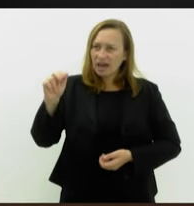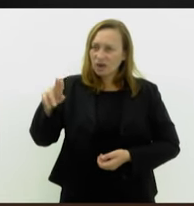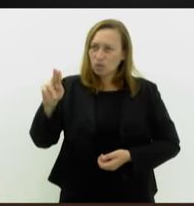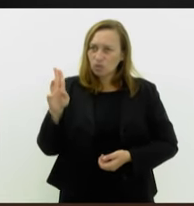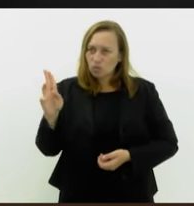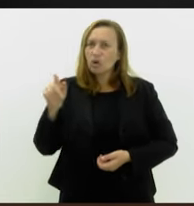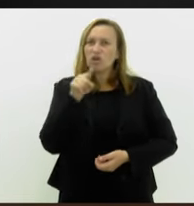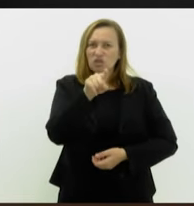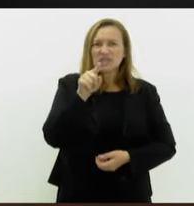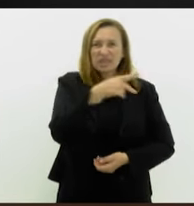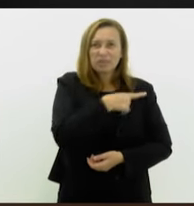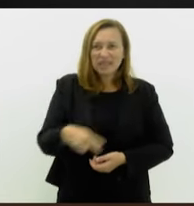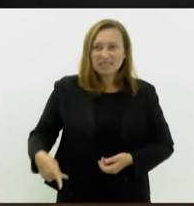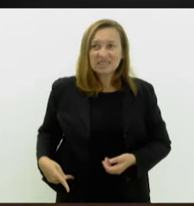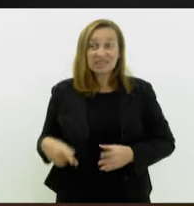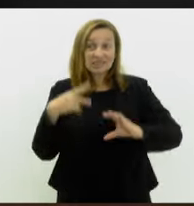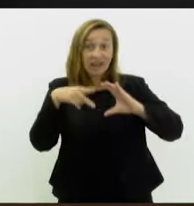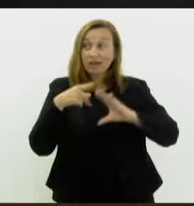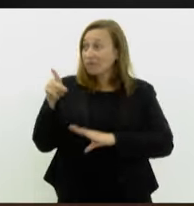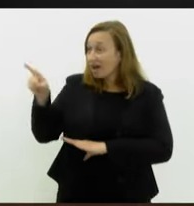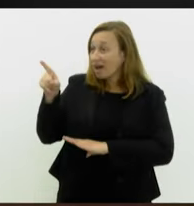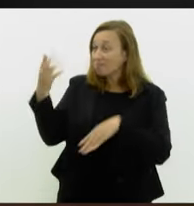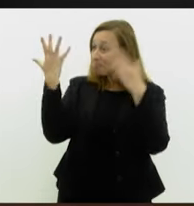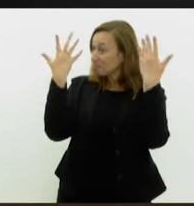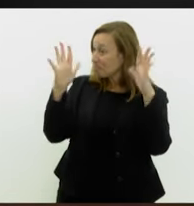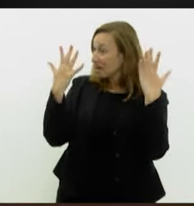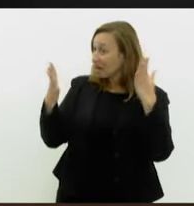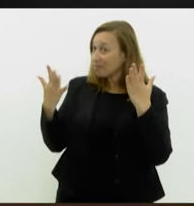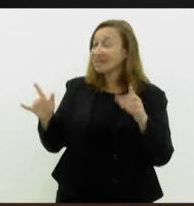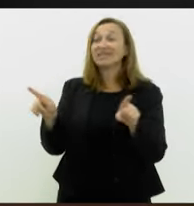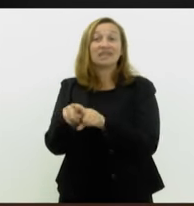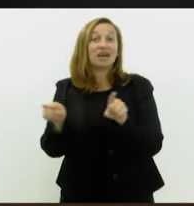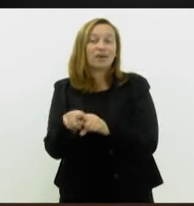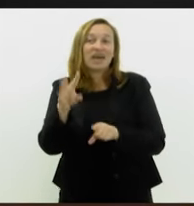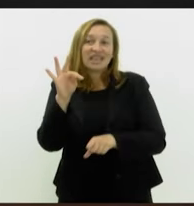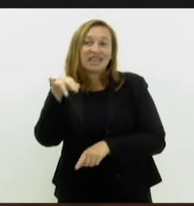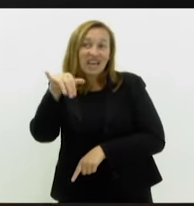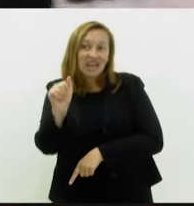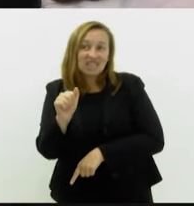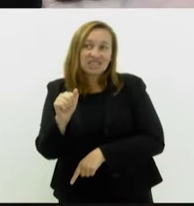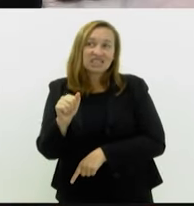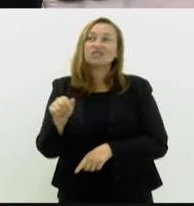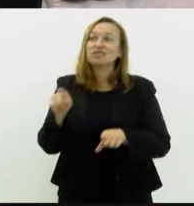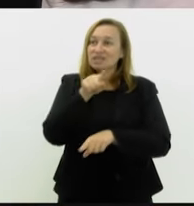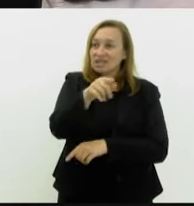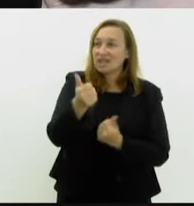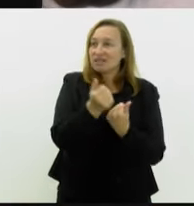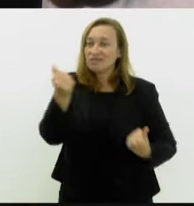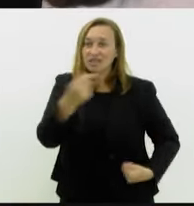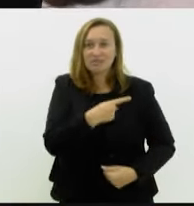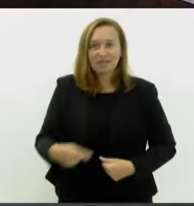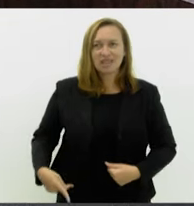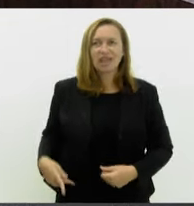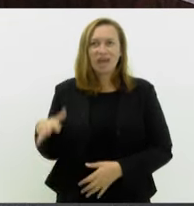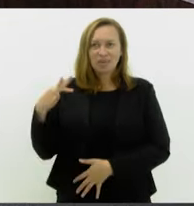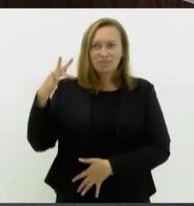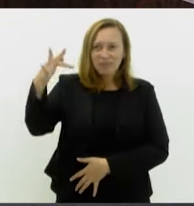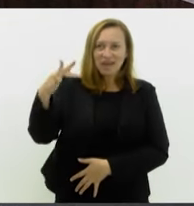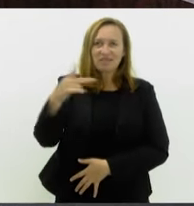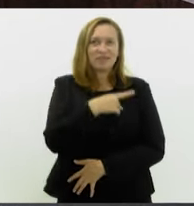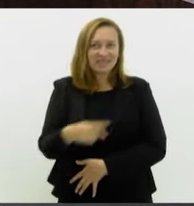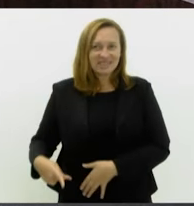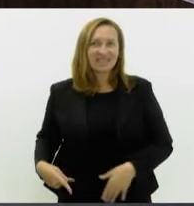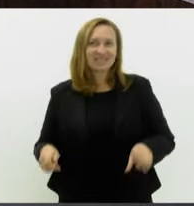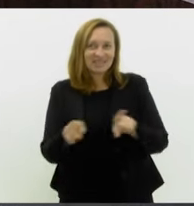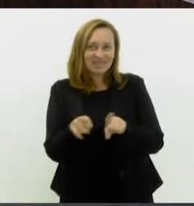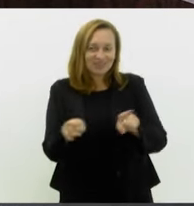fique de pé a Tânia baio também que muita gente não te conhece T que é vice-presidente em breve um dia será presidente